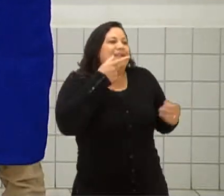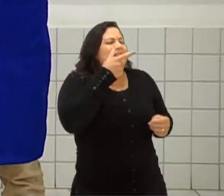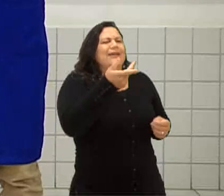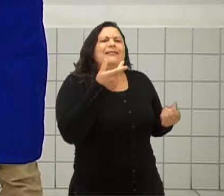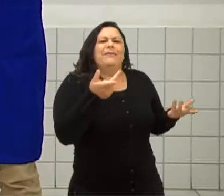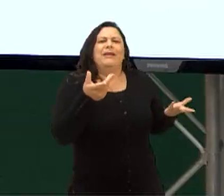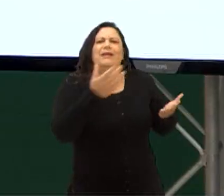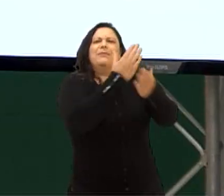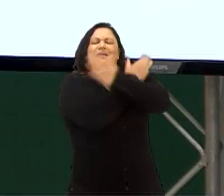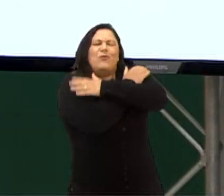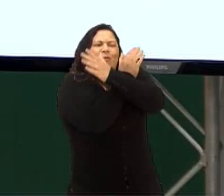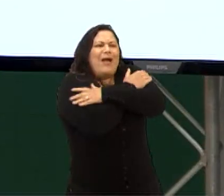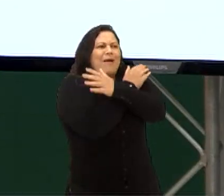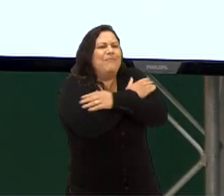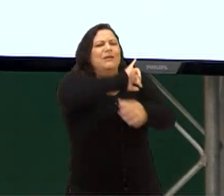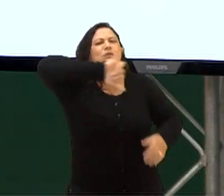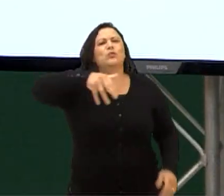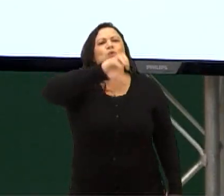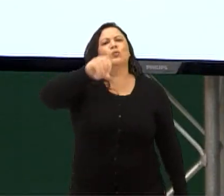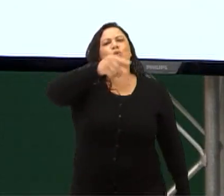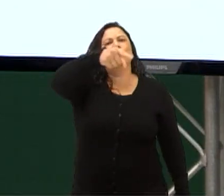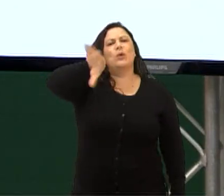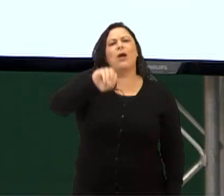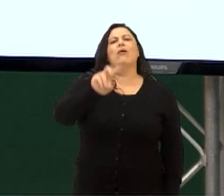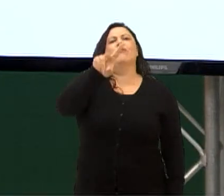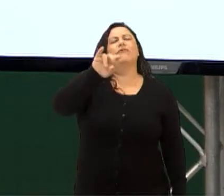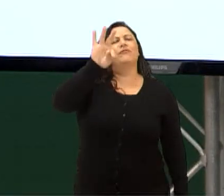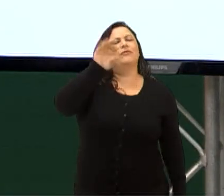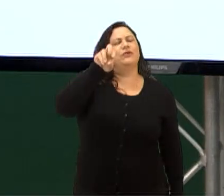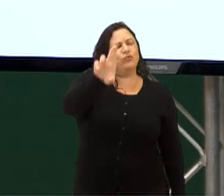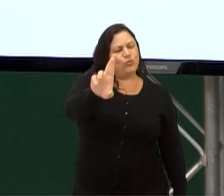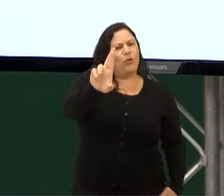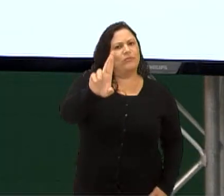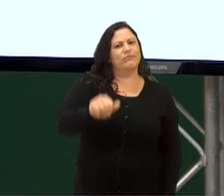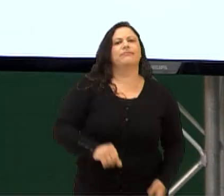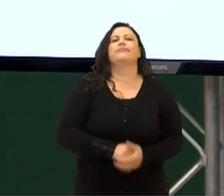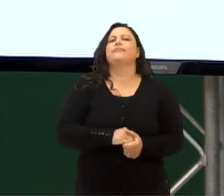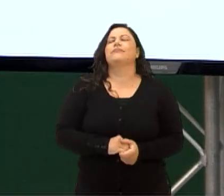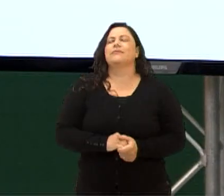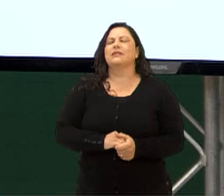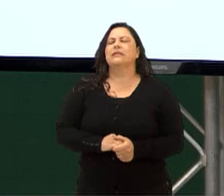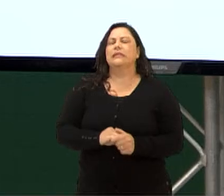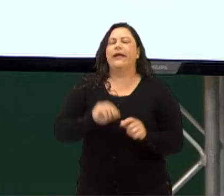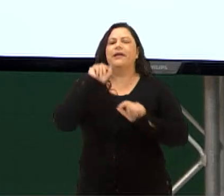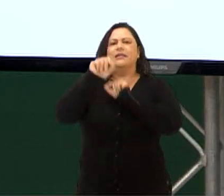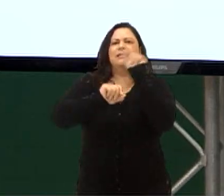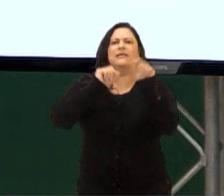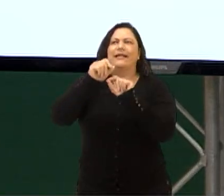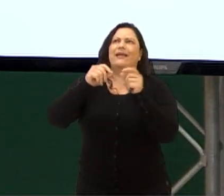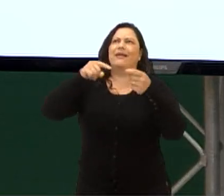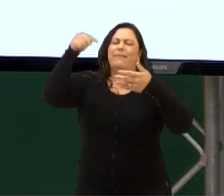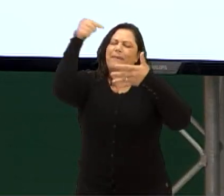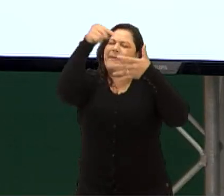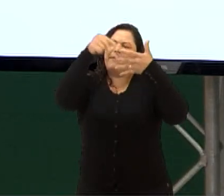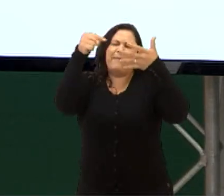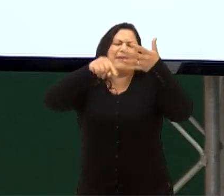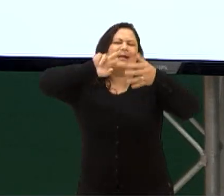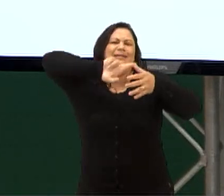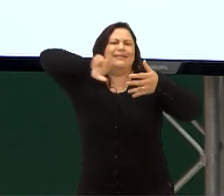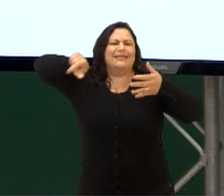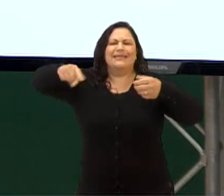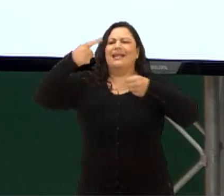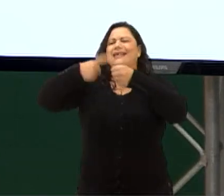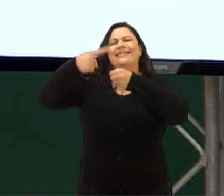aqui para o aluno João Vitor, do Colégio Estadual do Campo Almirante Tamandaré, de Aparecida do Oeste, aqui o Instituto de